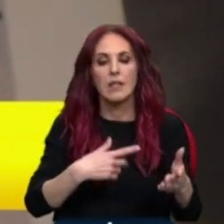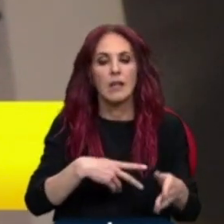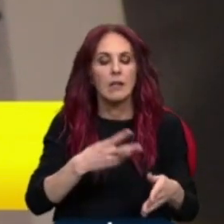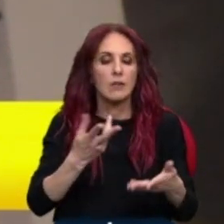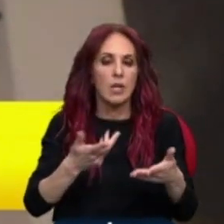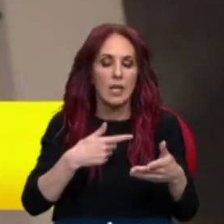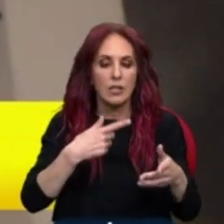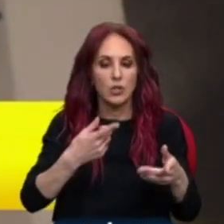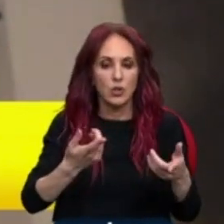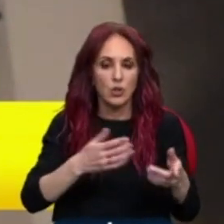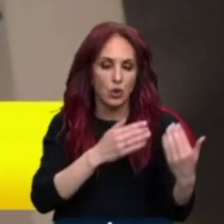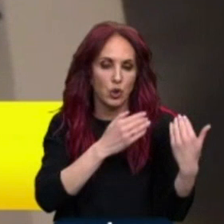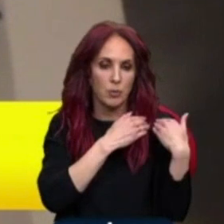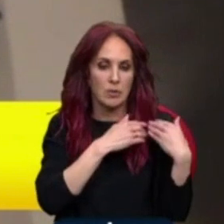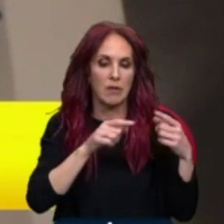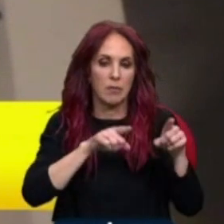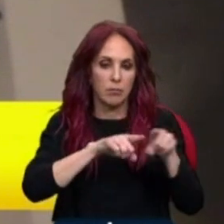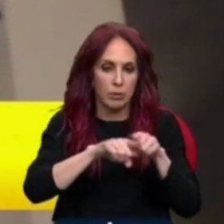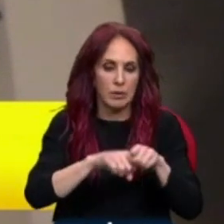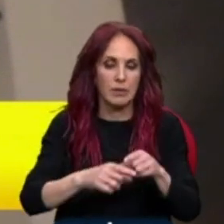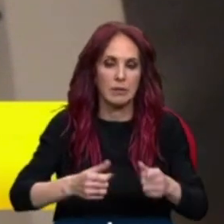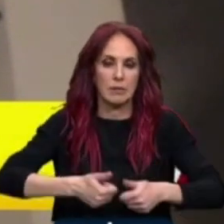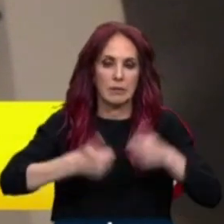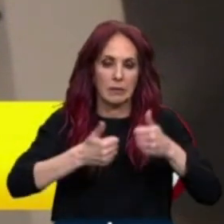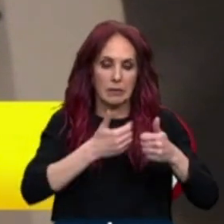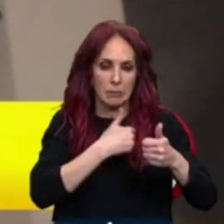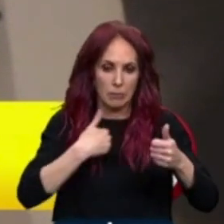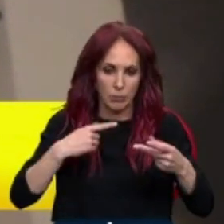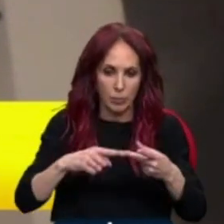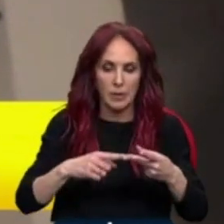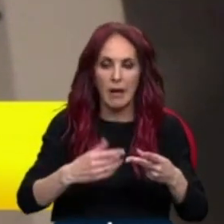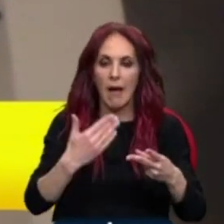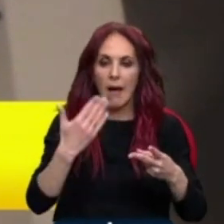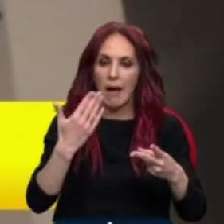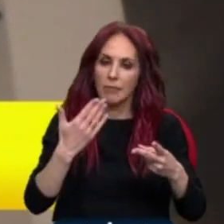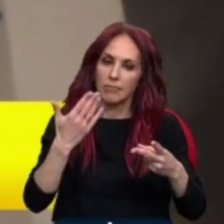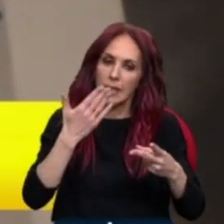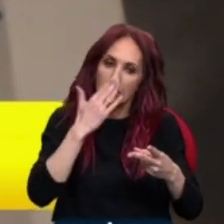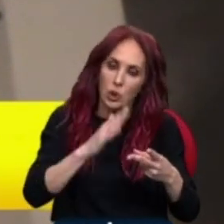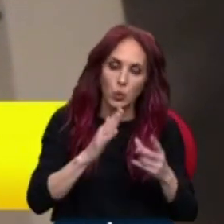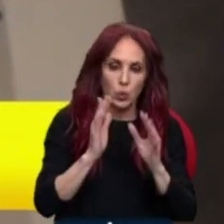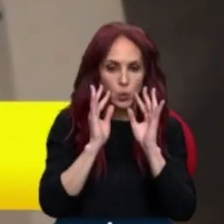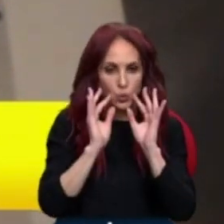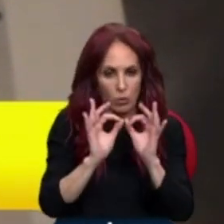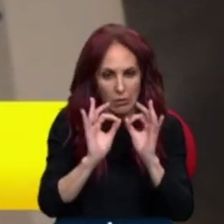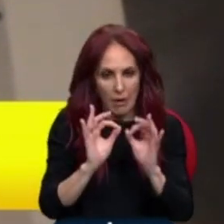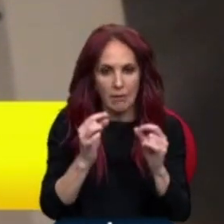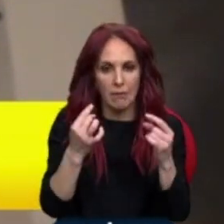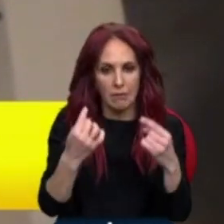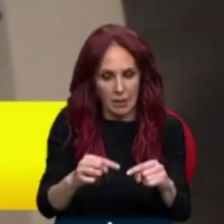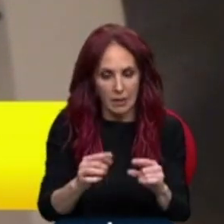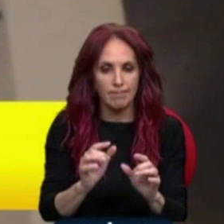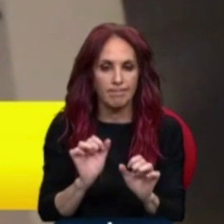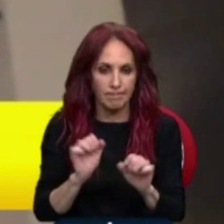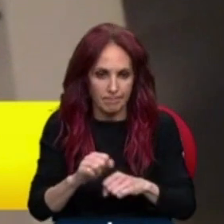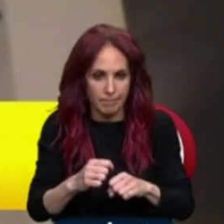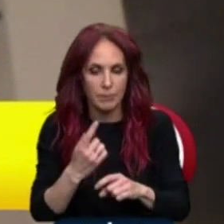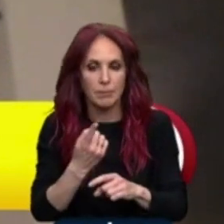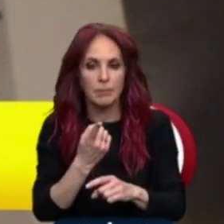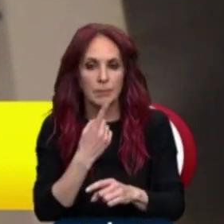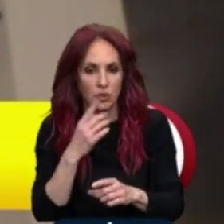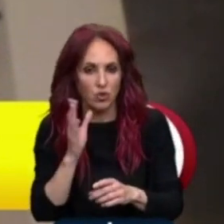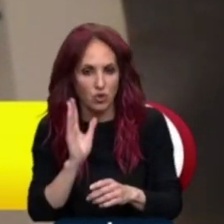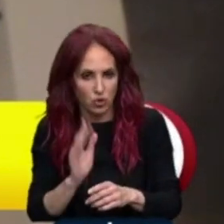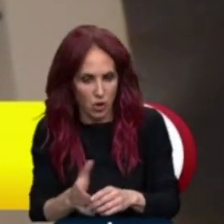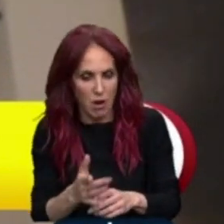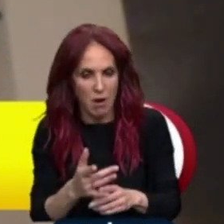políticos e as autoridades de saúde pública tenham uma atitude cautelosa, porque já se percebeu e